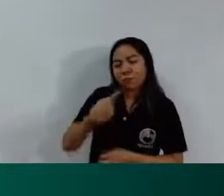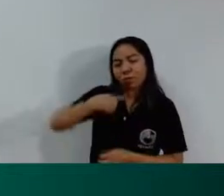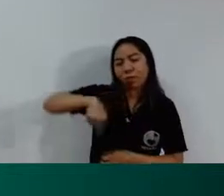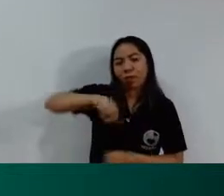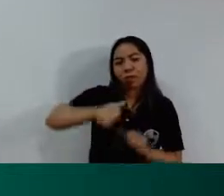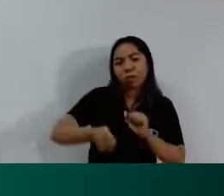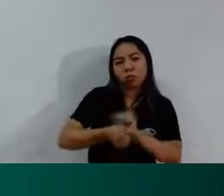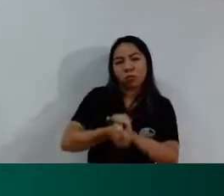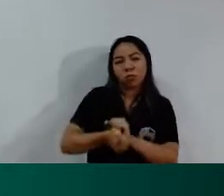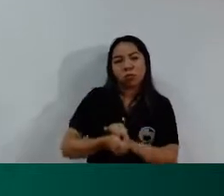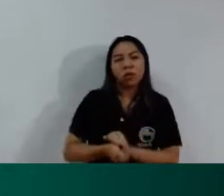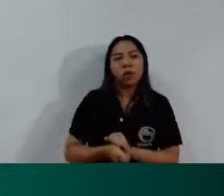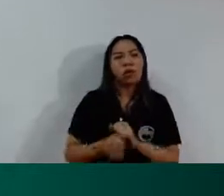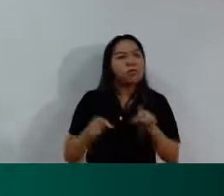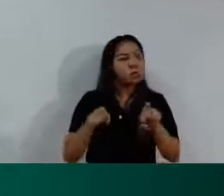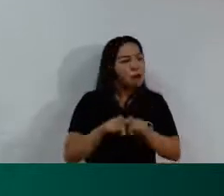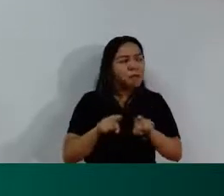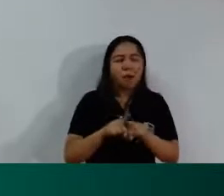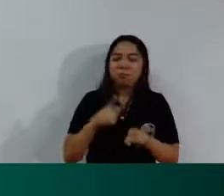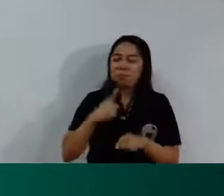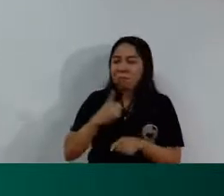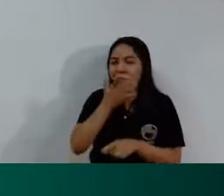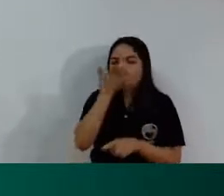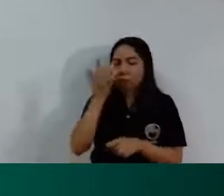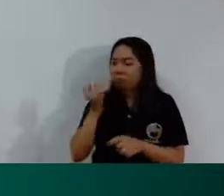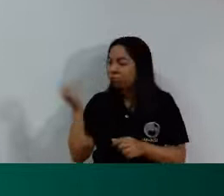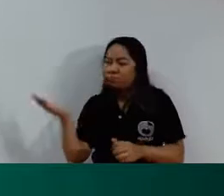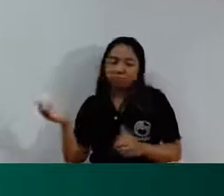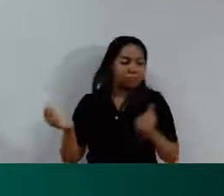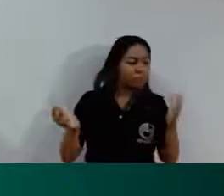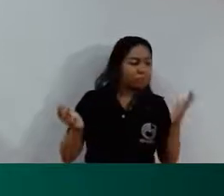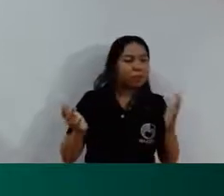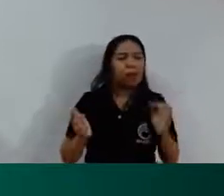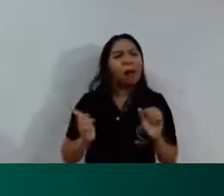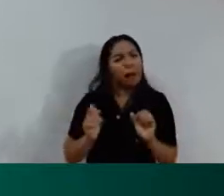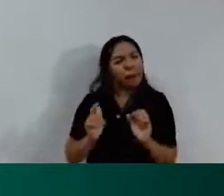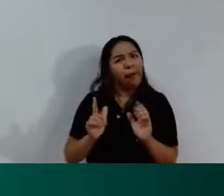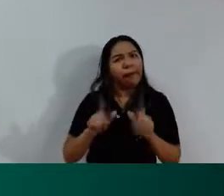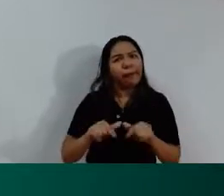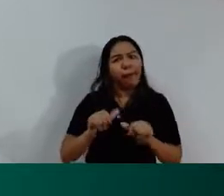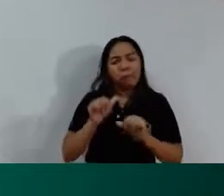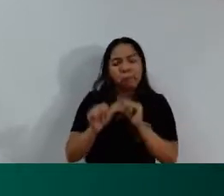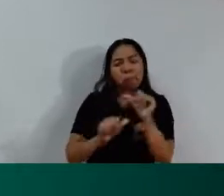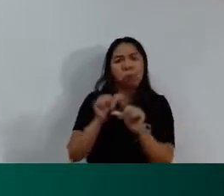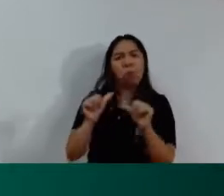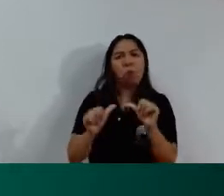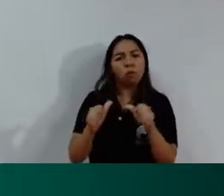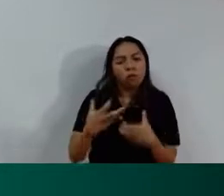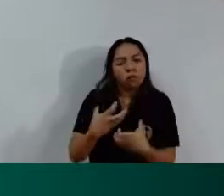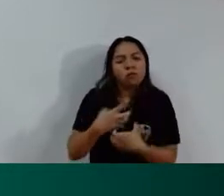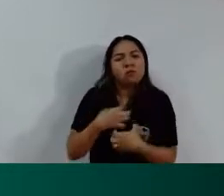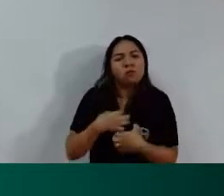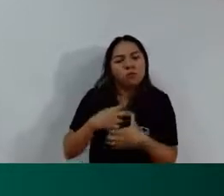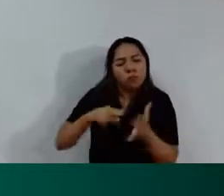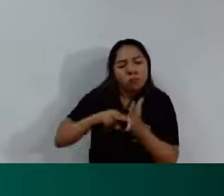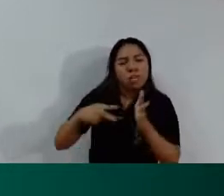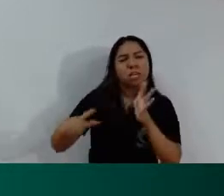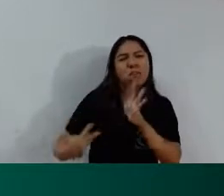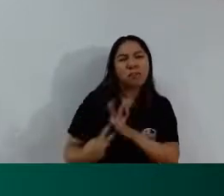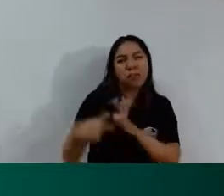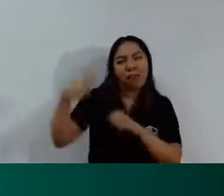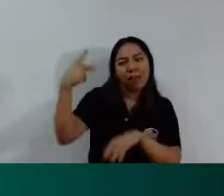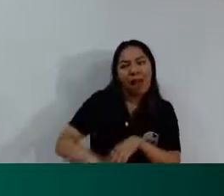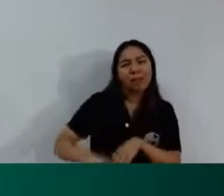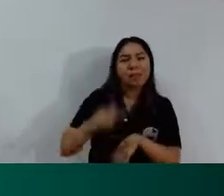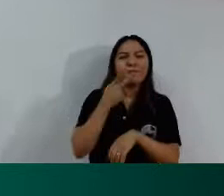e lá veado por pessoas que mudam o significado da nossa cidade muda o significado